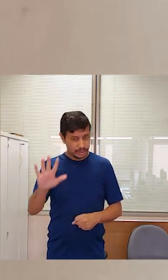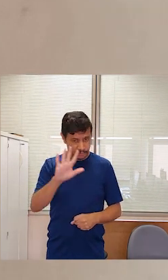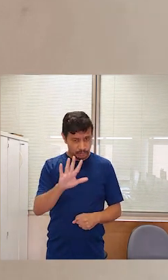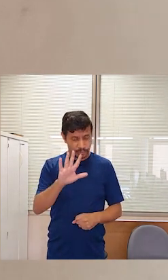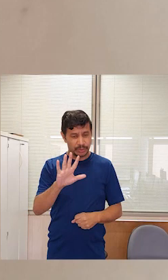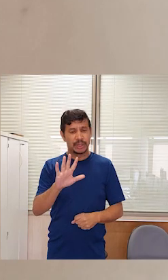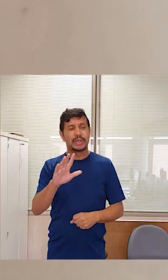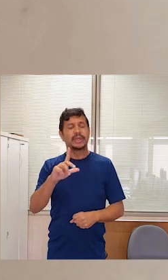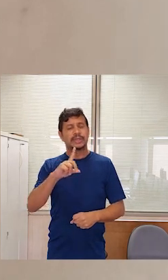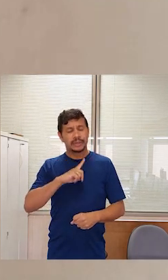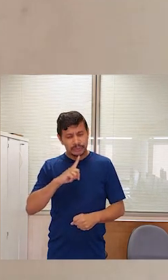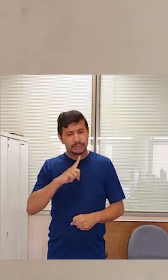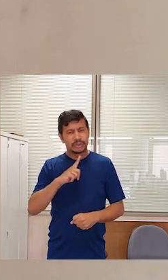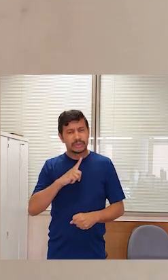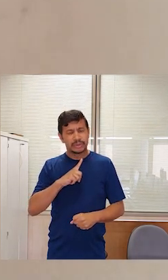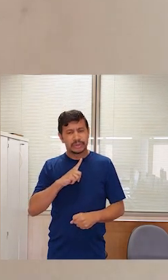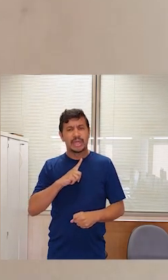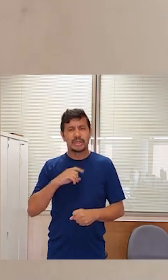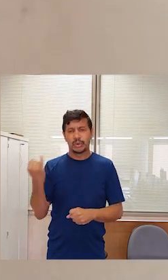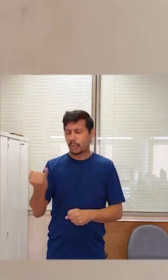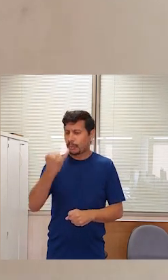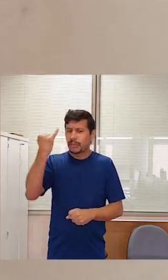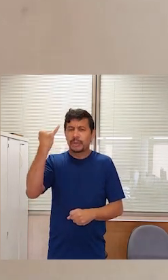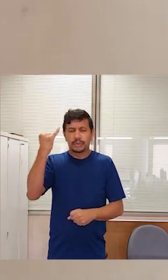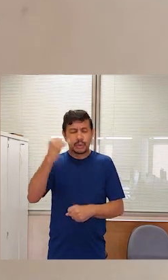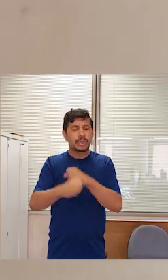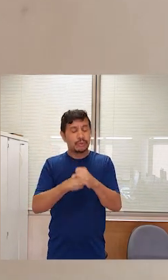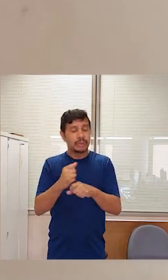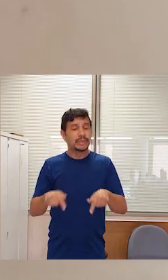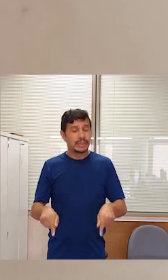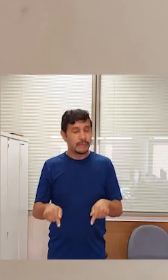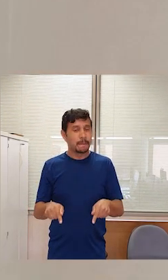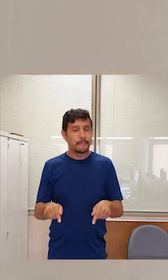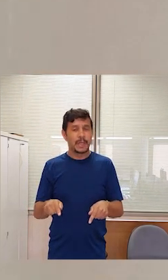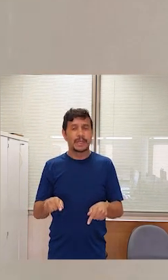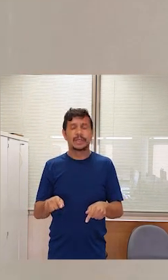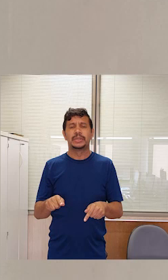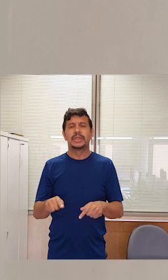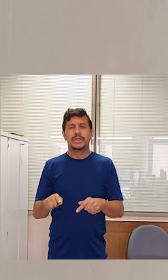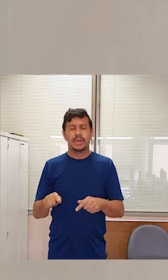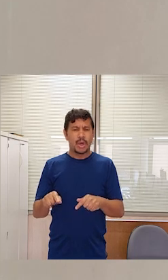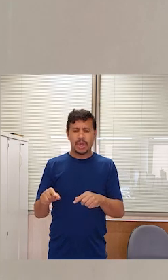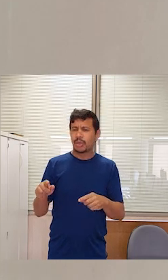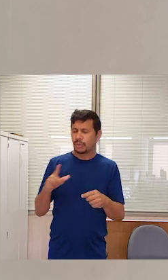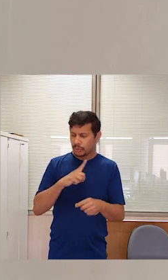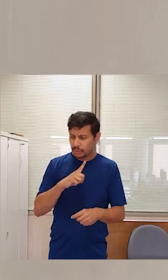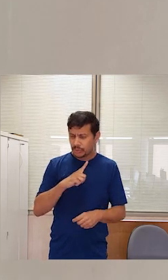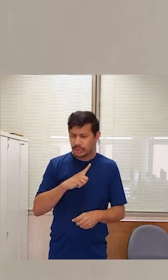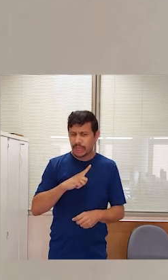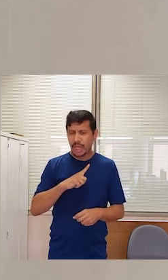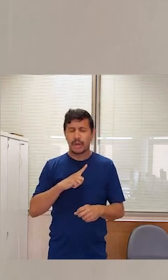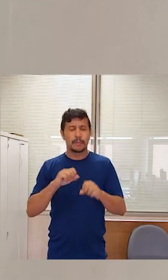Osasco e região esteve entre as prioridades deste ano. Tivemos um resultado de uma